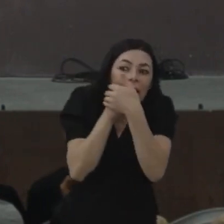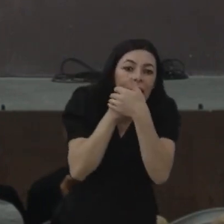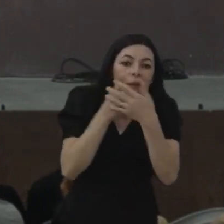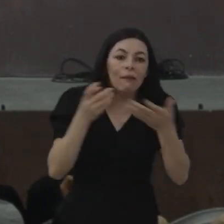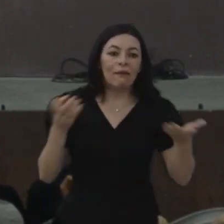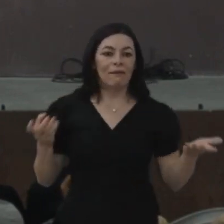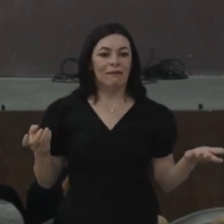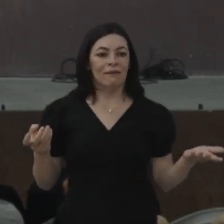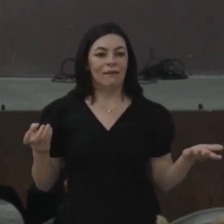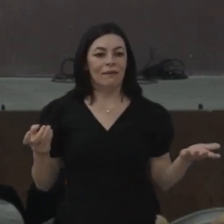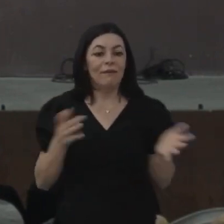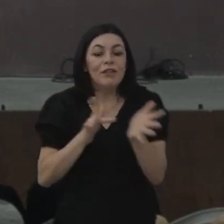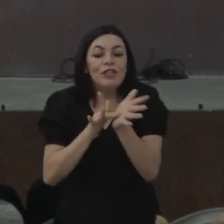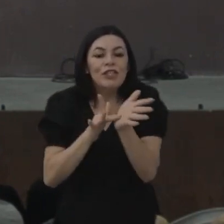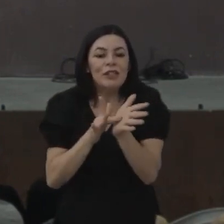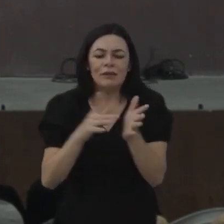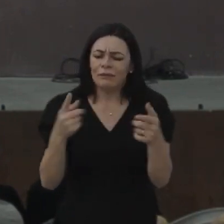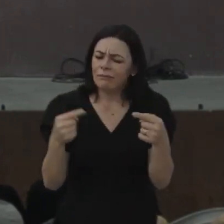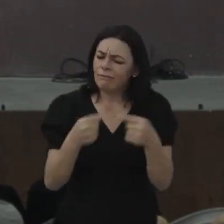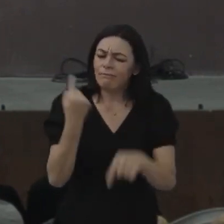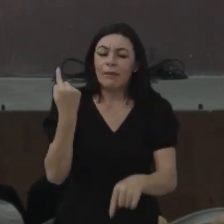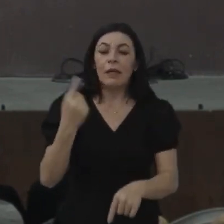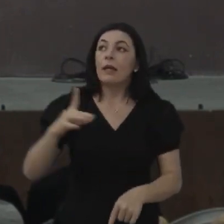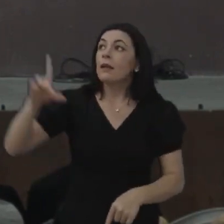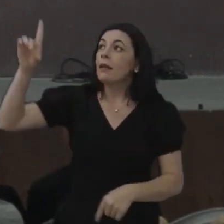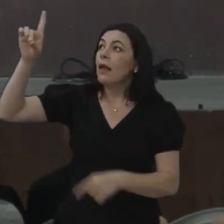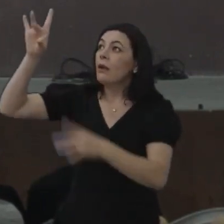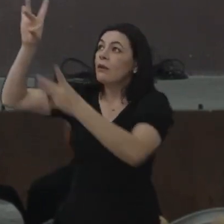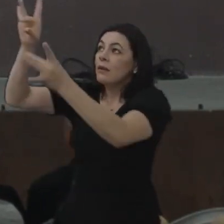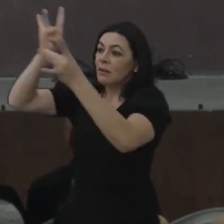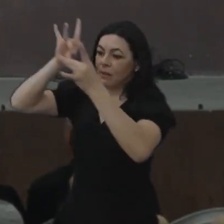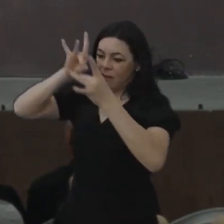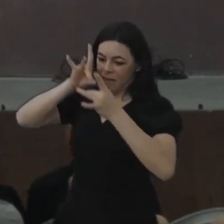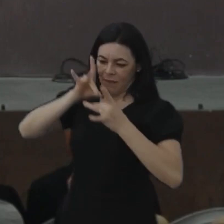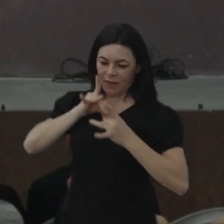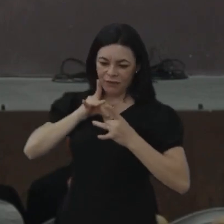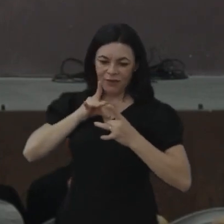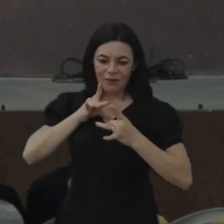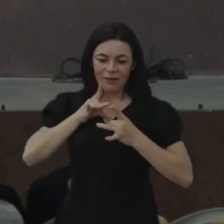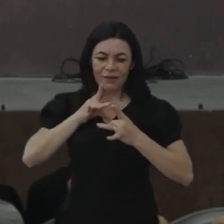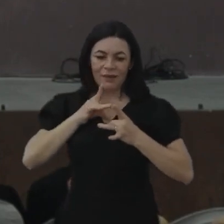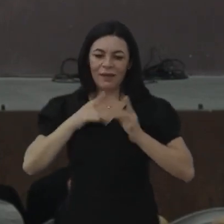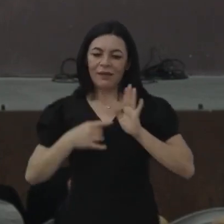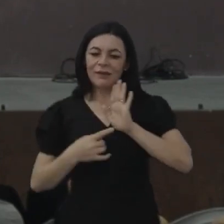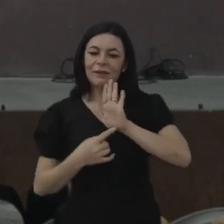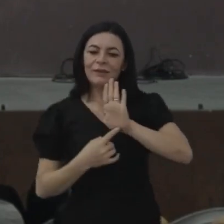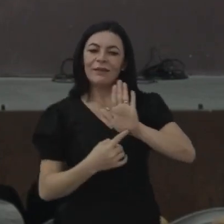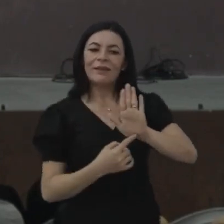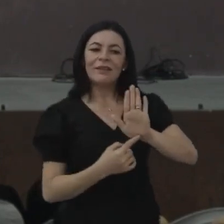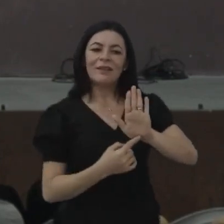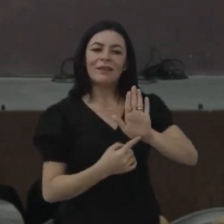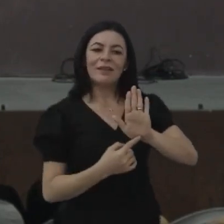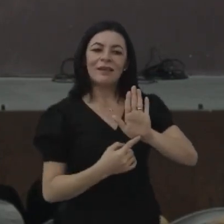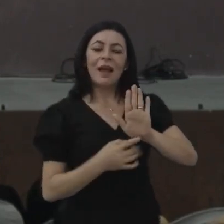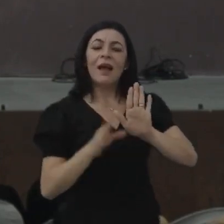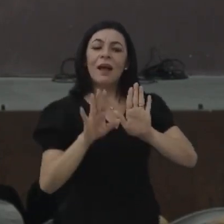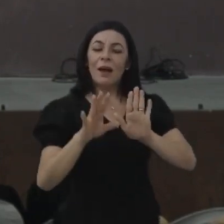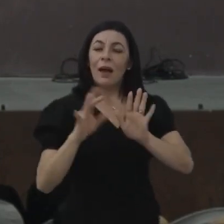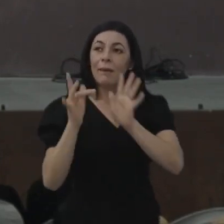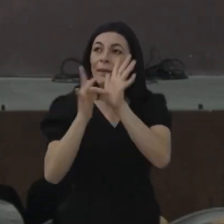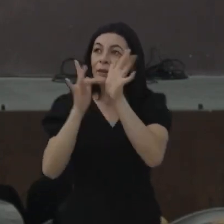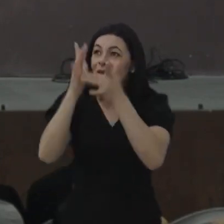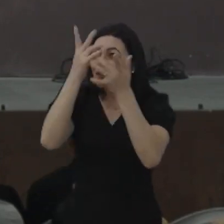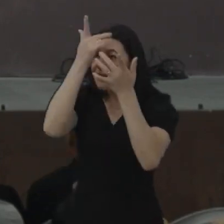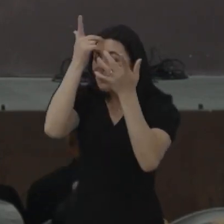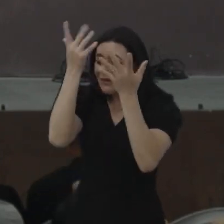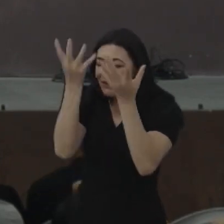somos. Fomos criados à imagem de Deus e restaurados em Cristo como nova criação. Aquele que está em Cristo, nova